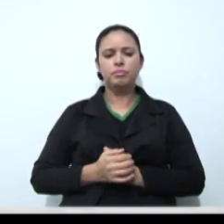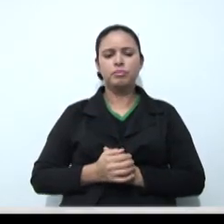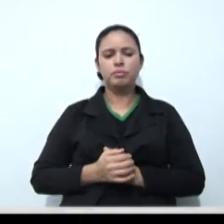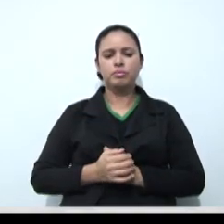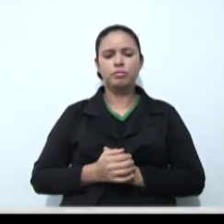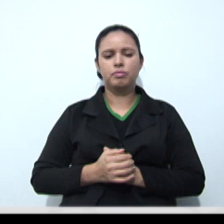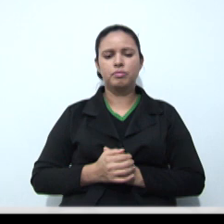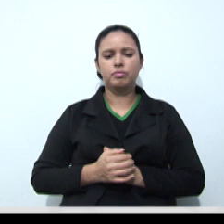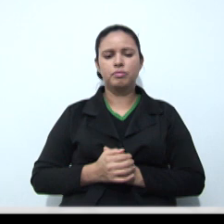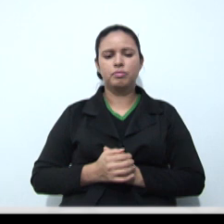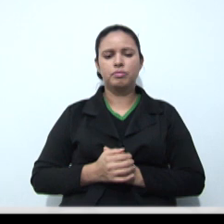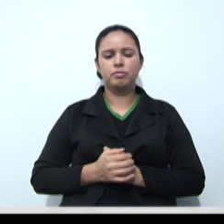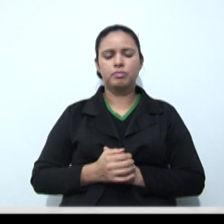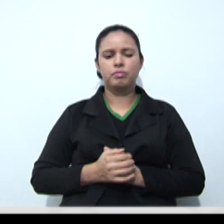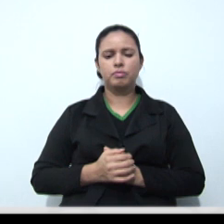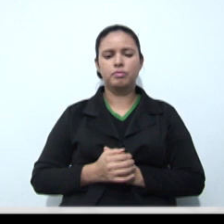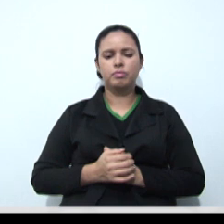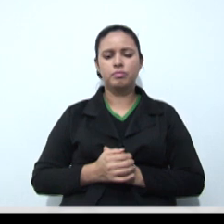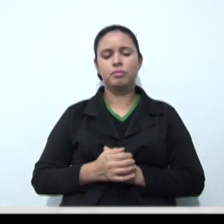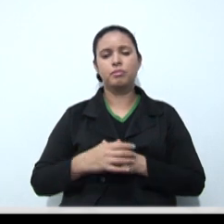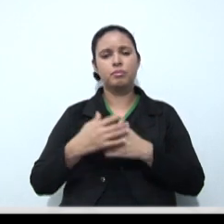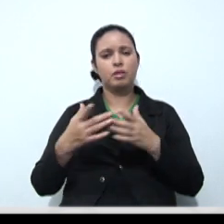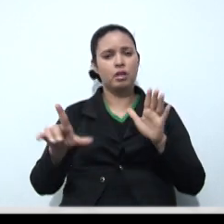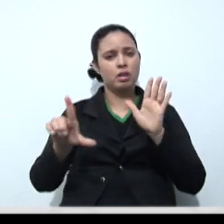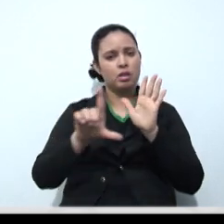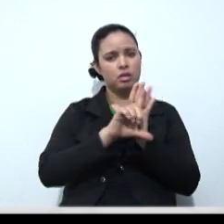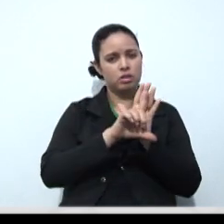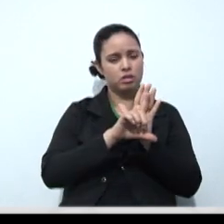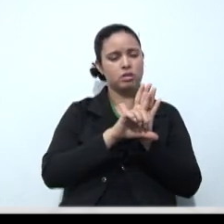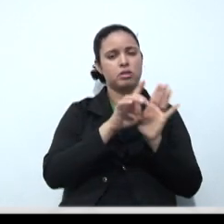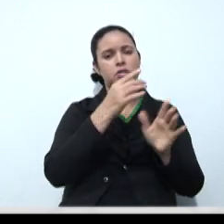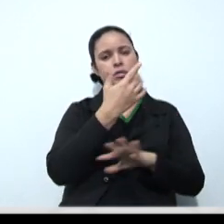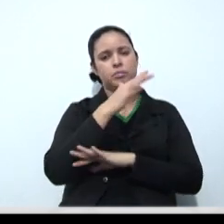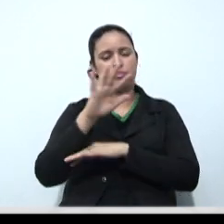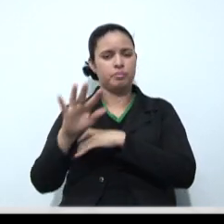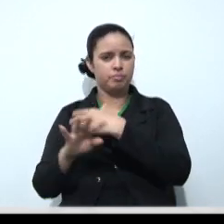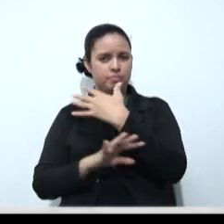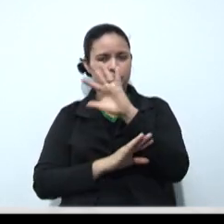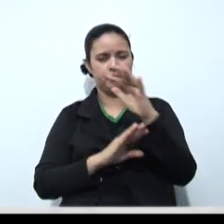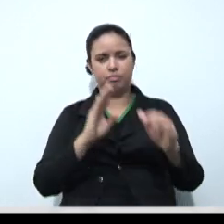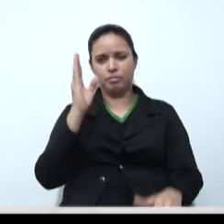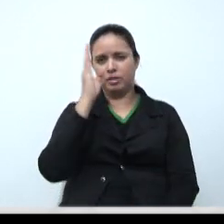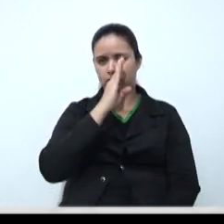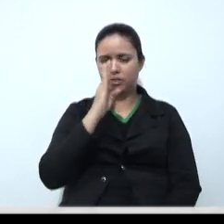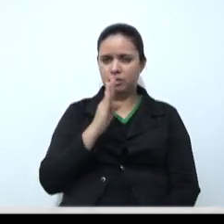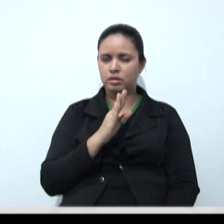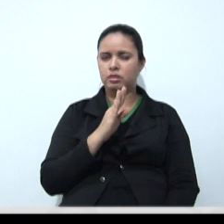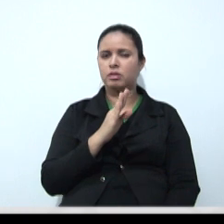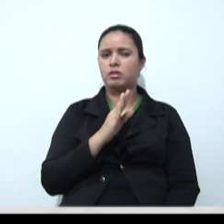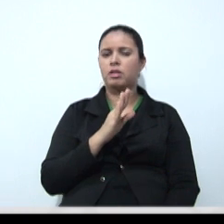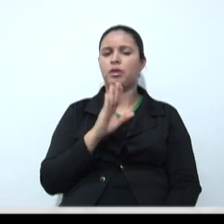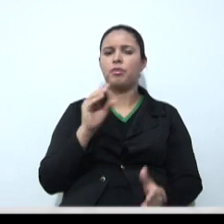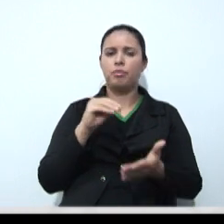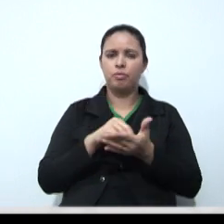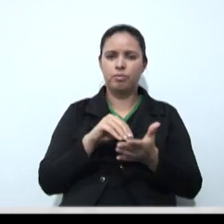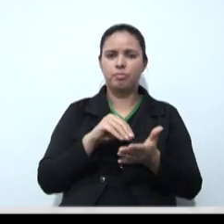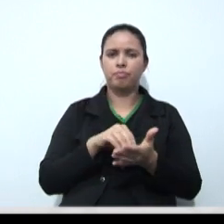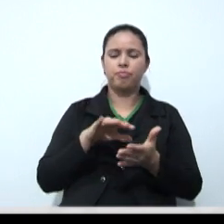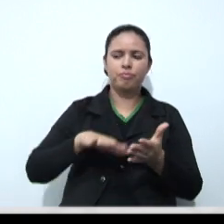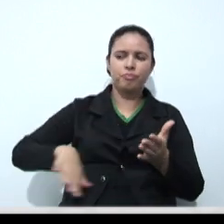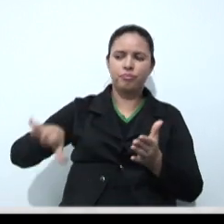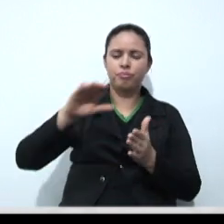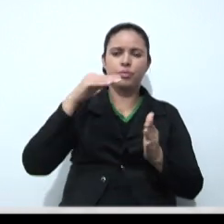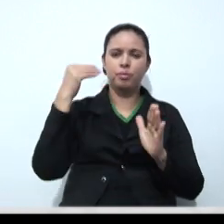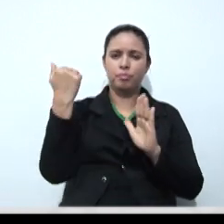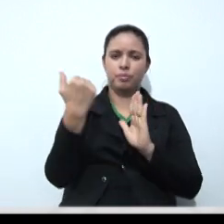ambiental brasileira não ser cumprida de forma satisfatória, é considerada uma das mais completas quando comparada